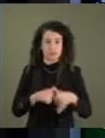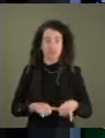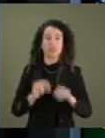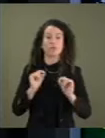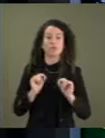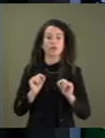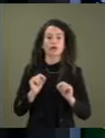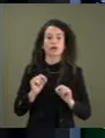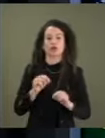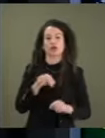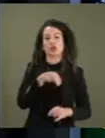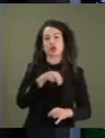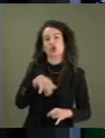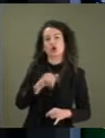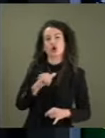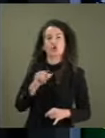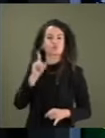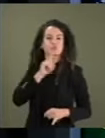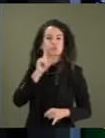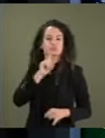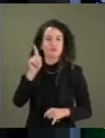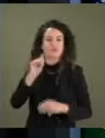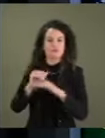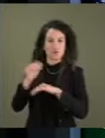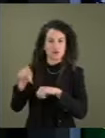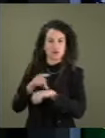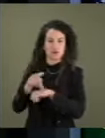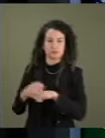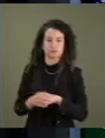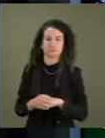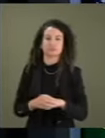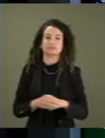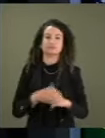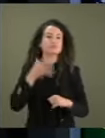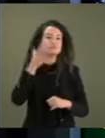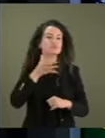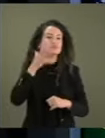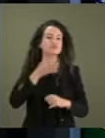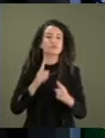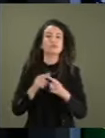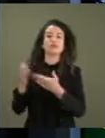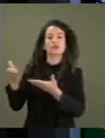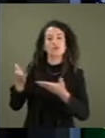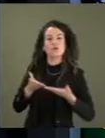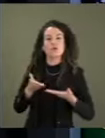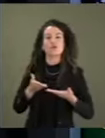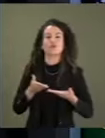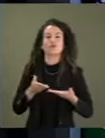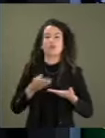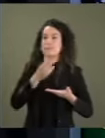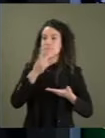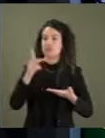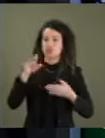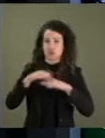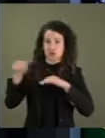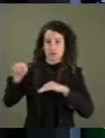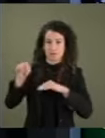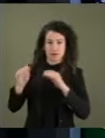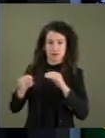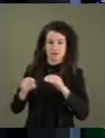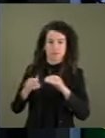York, realizando palestras a convite da Open Society, comandada pelo